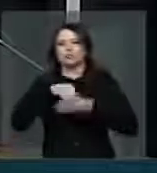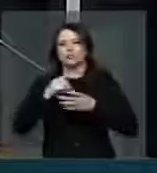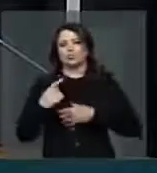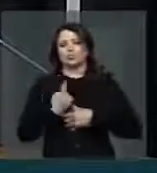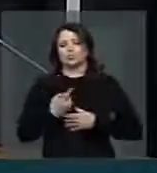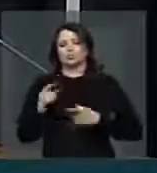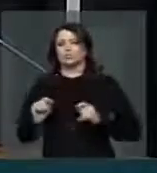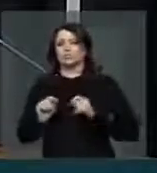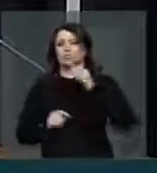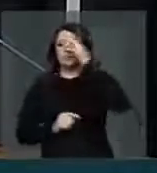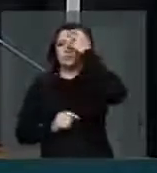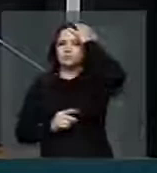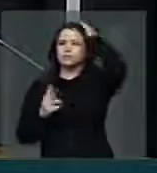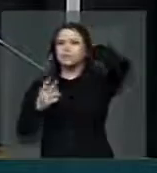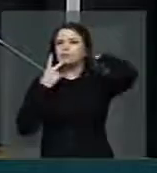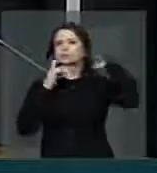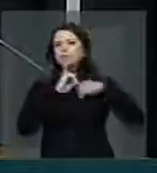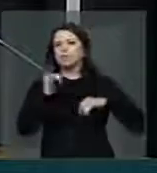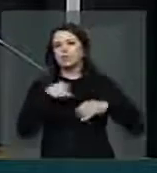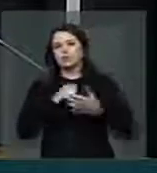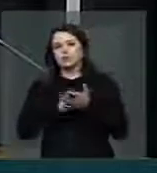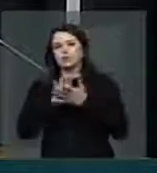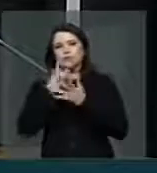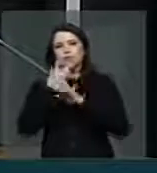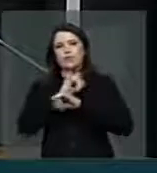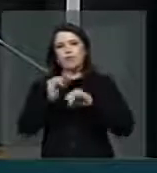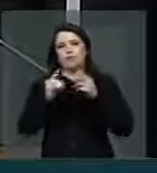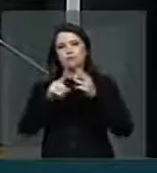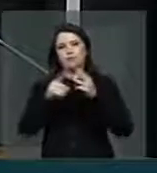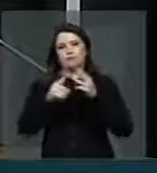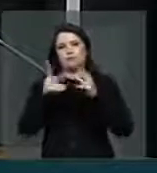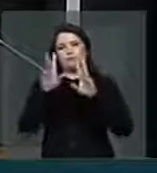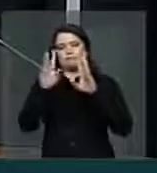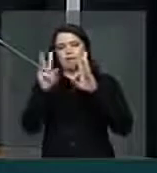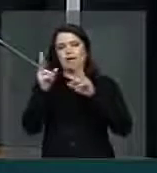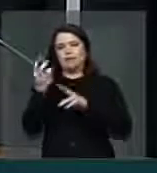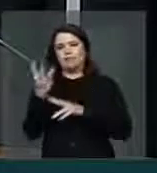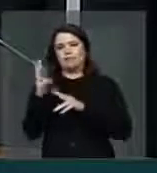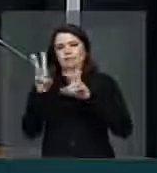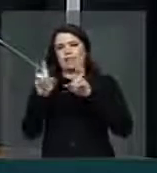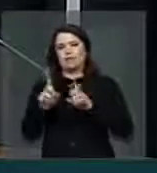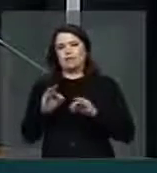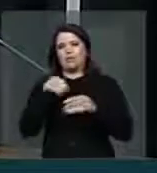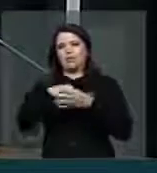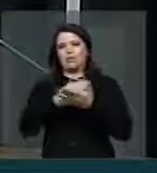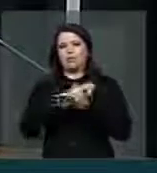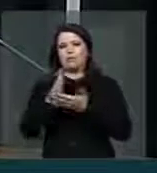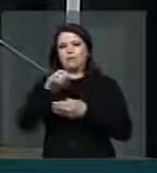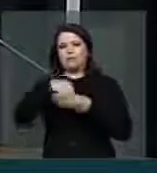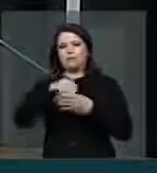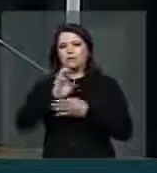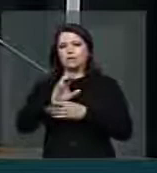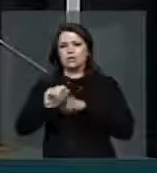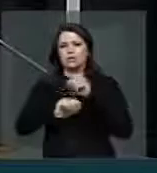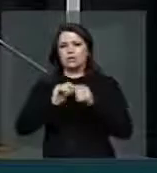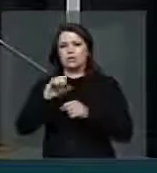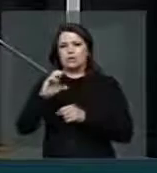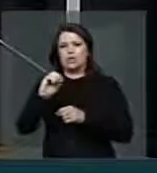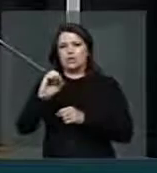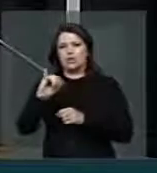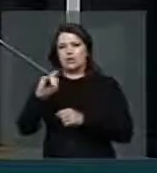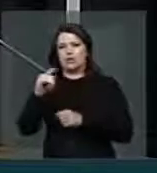conosco. Mas como disse, presidente, eu me inscrevi para falar de 3 matérias, e vou começar pela matéria lá do meu estado, que é o